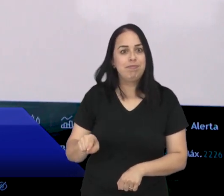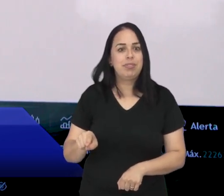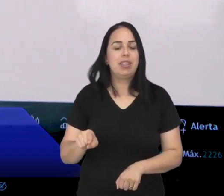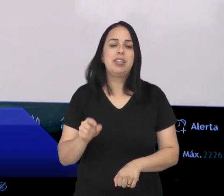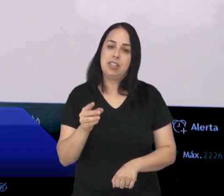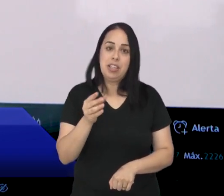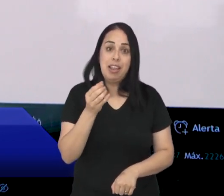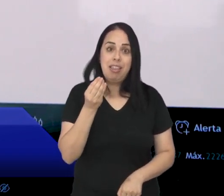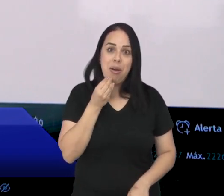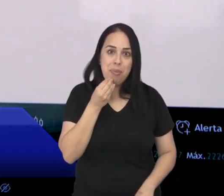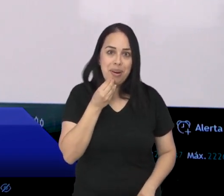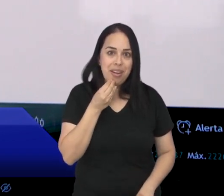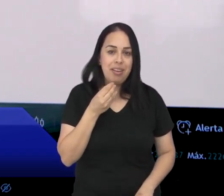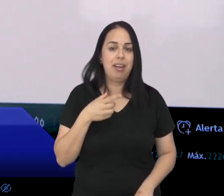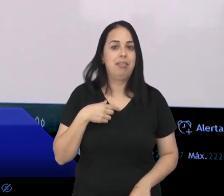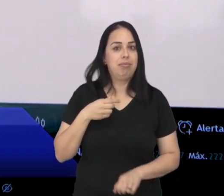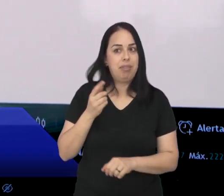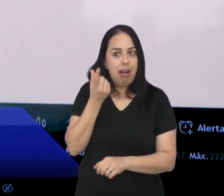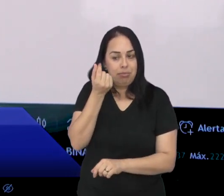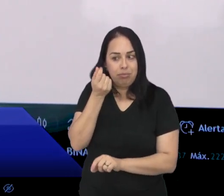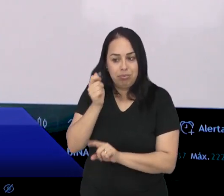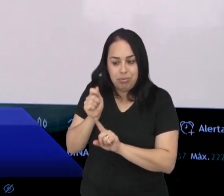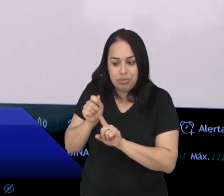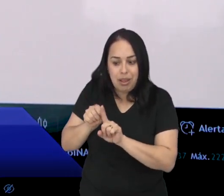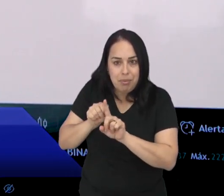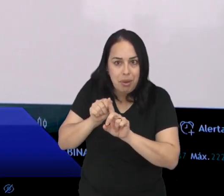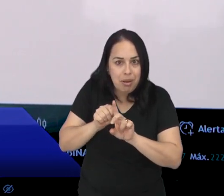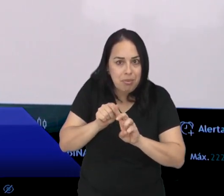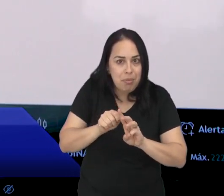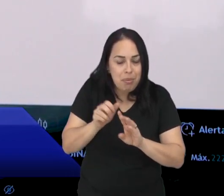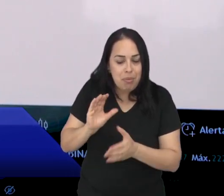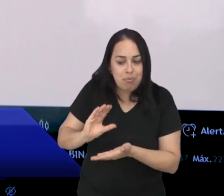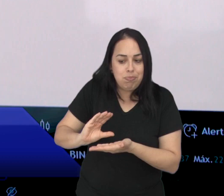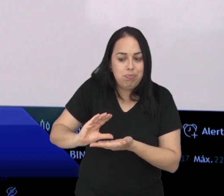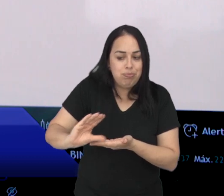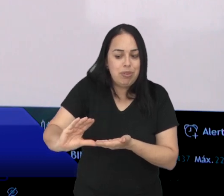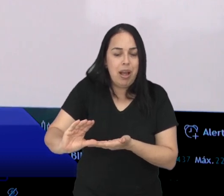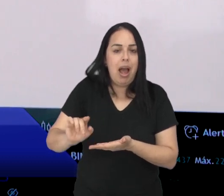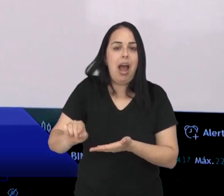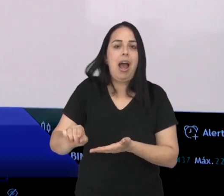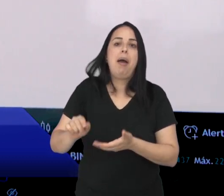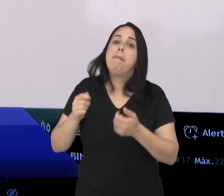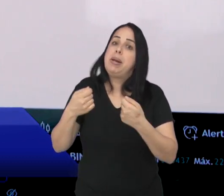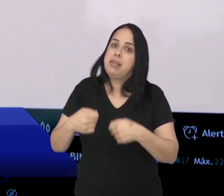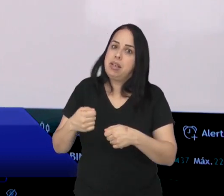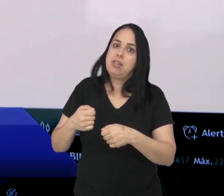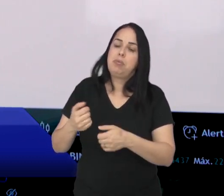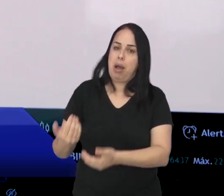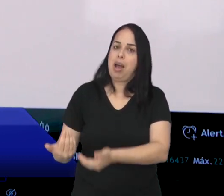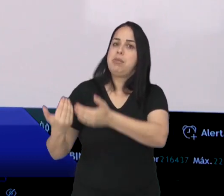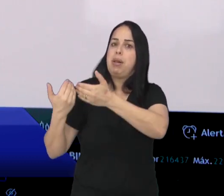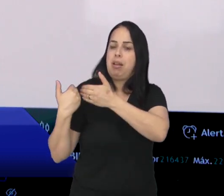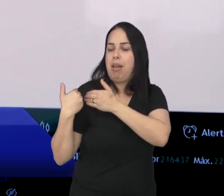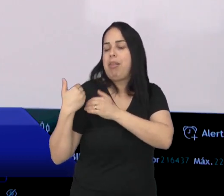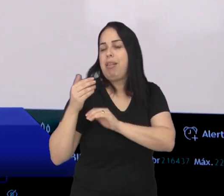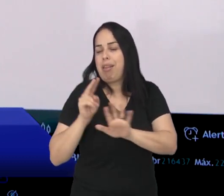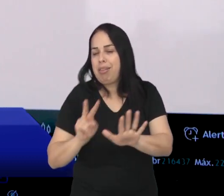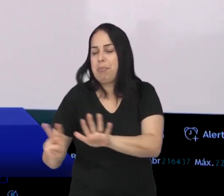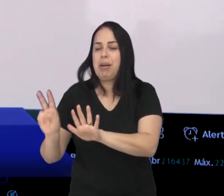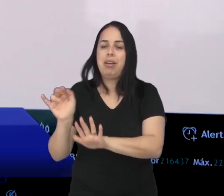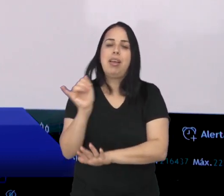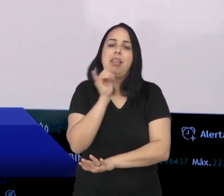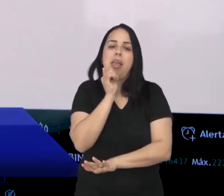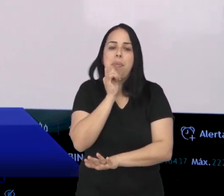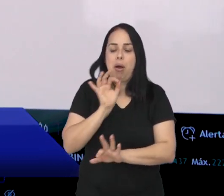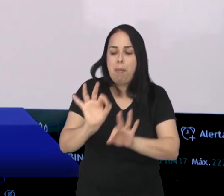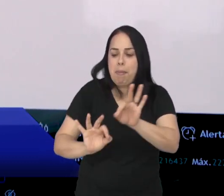crianças, para quem tiver também essa oportunidade, dar uma mesada, porém não só dar o dinheiro sem a criança fazer nada. Criar algumas tarefas ali durante a